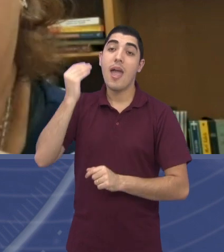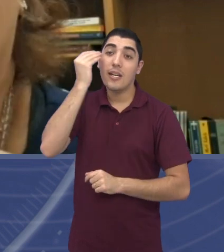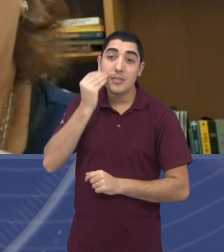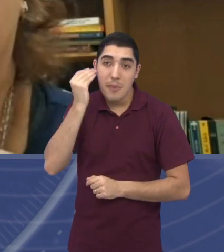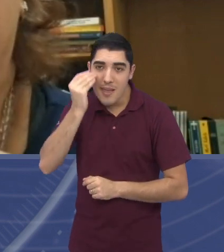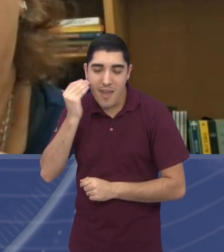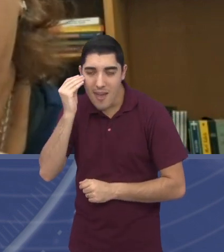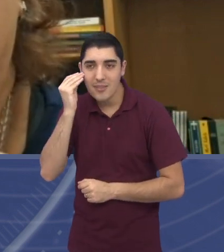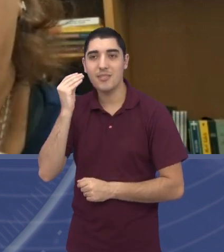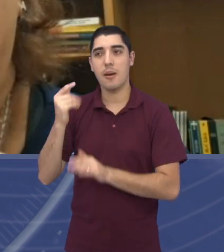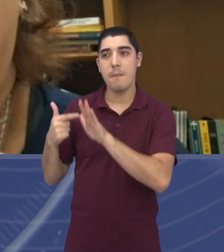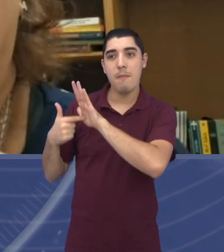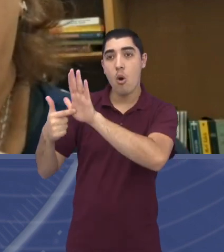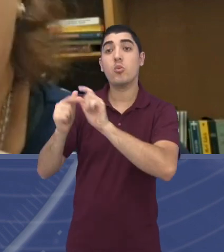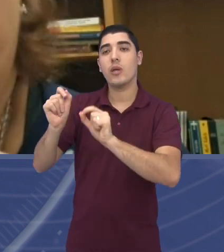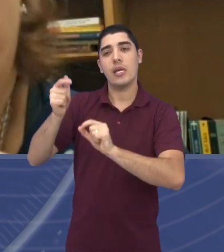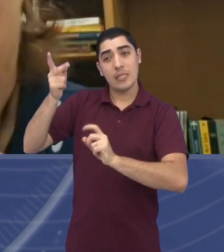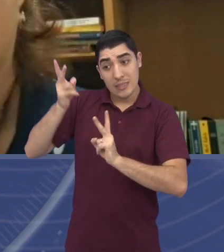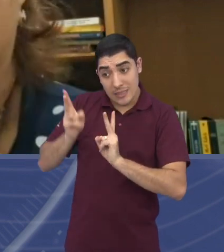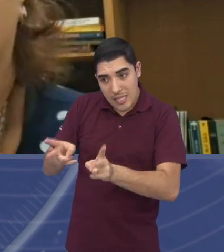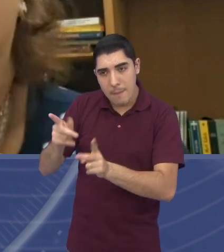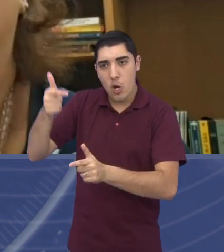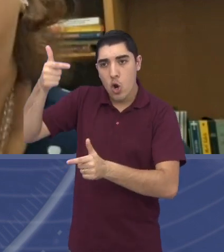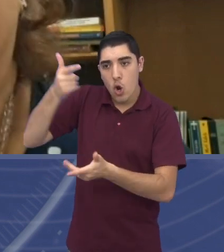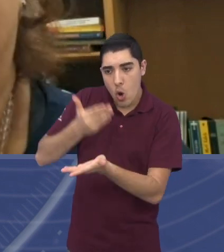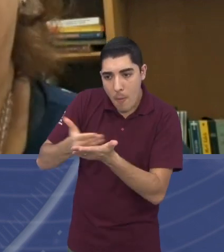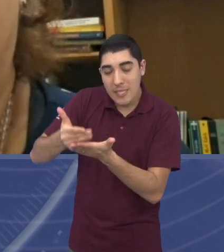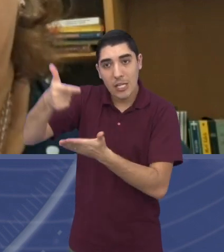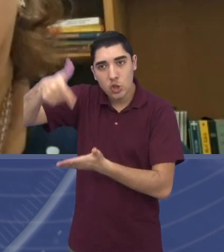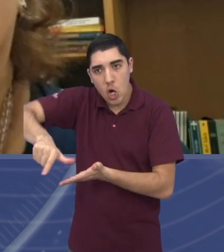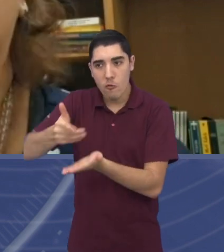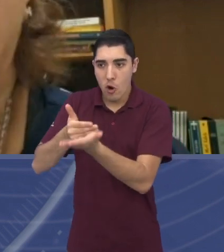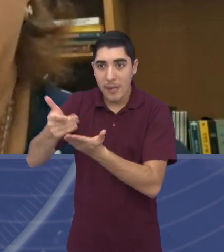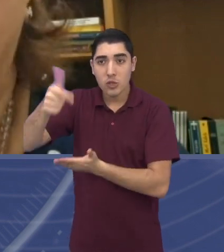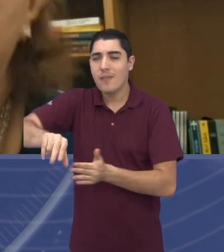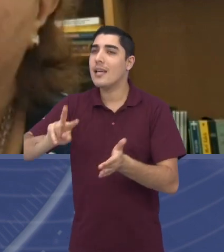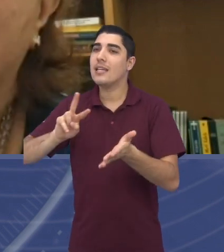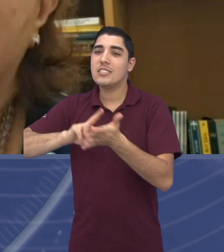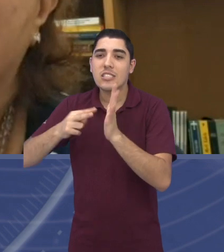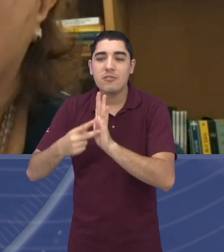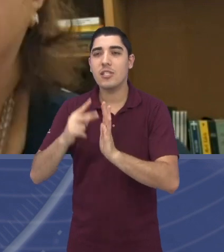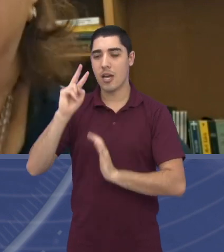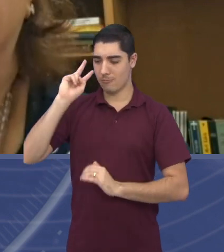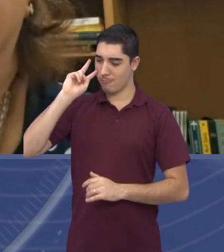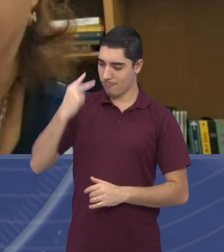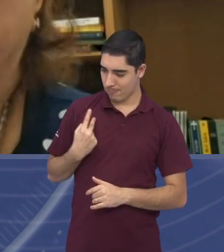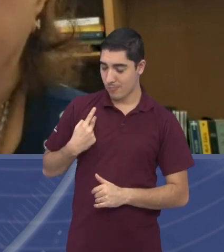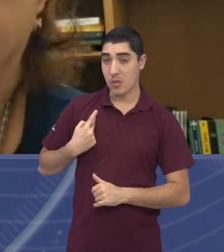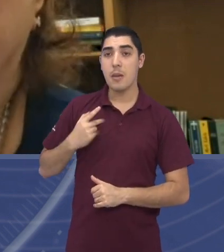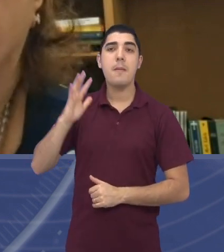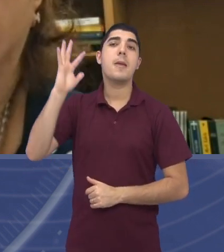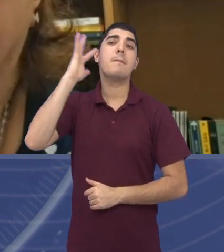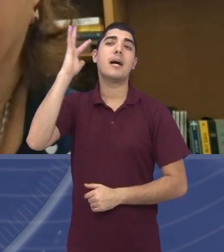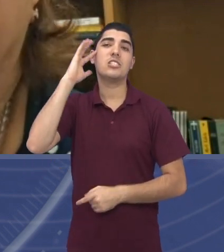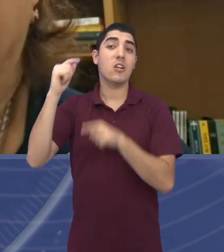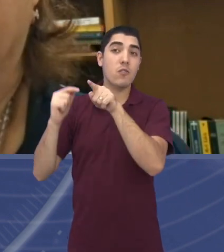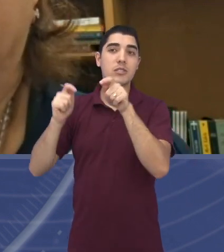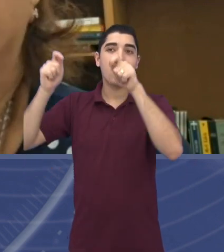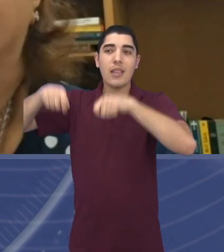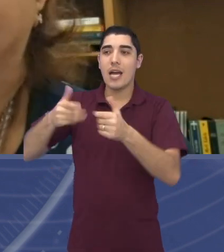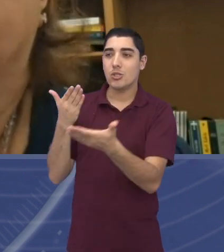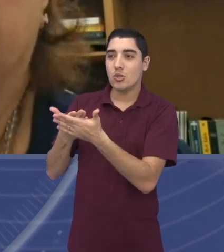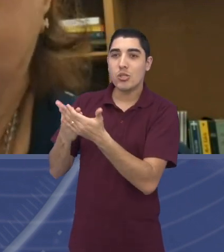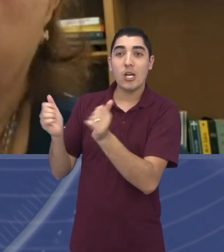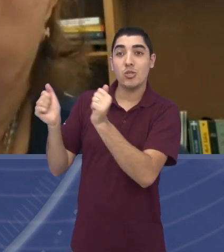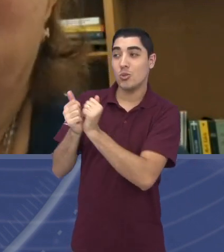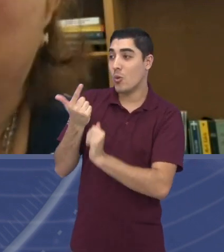E recomeçar sempre é uma experiência fantástica e com outros olhos. Imagina você poder estudar com alguém que tem uma